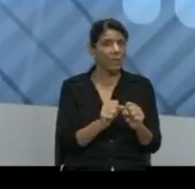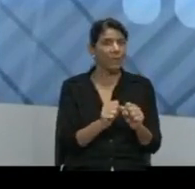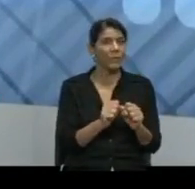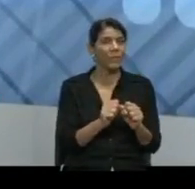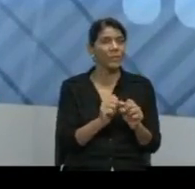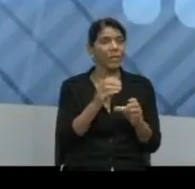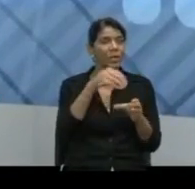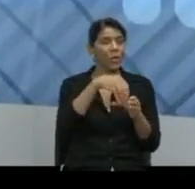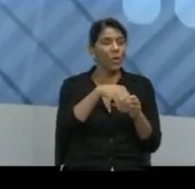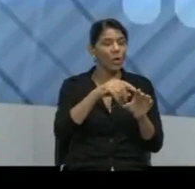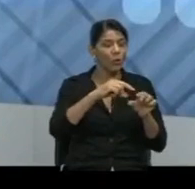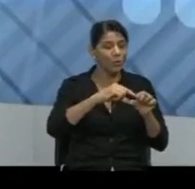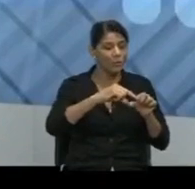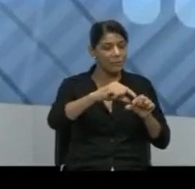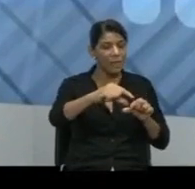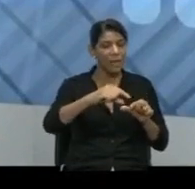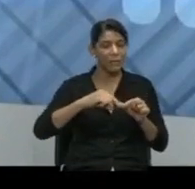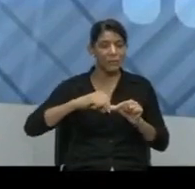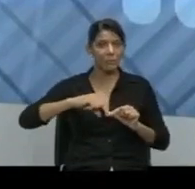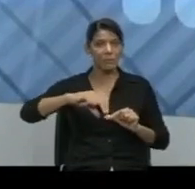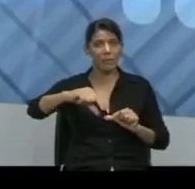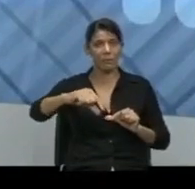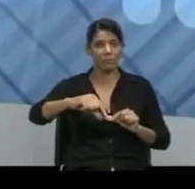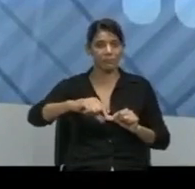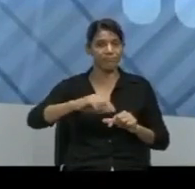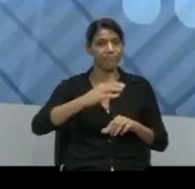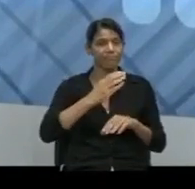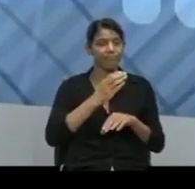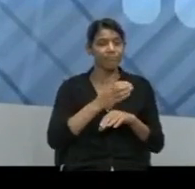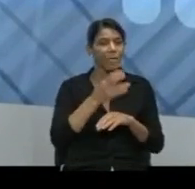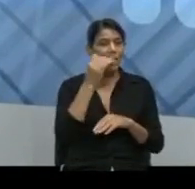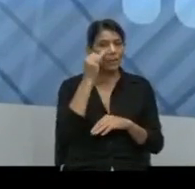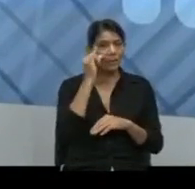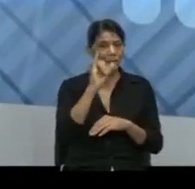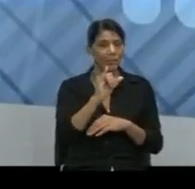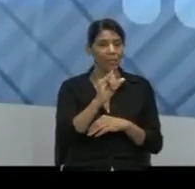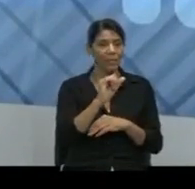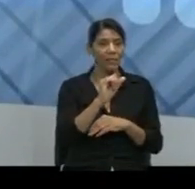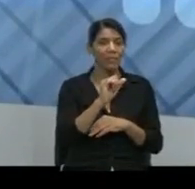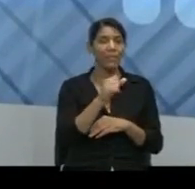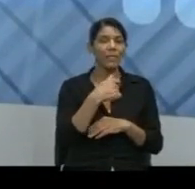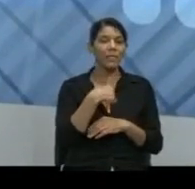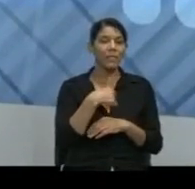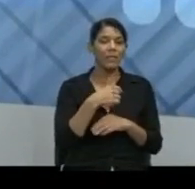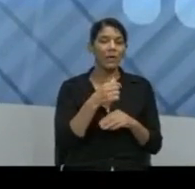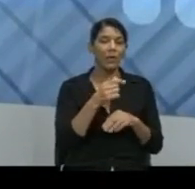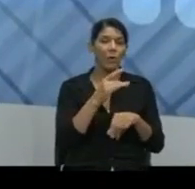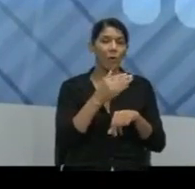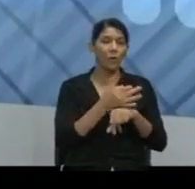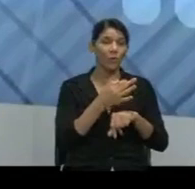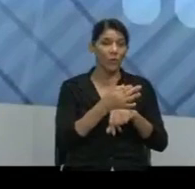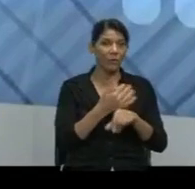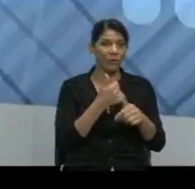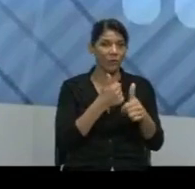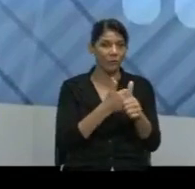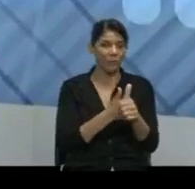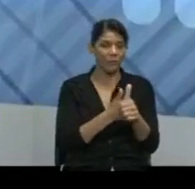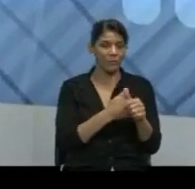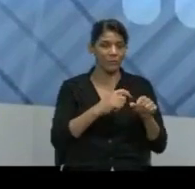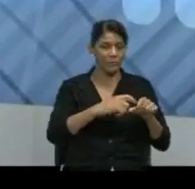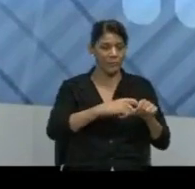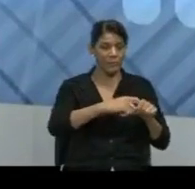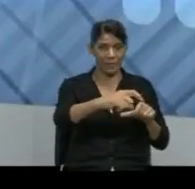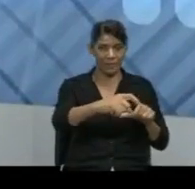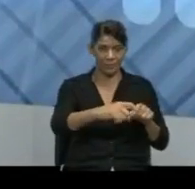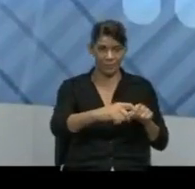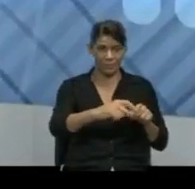gente coloca os espaçadores. Pode ser espaçador de concreto para evitar que a armadura encoste na nossa caixaria na